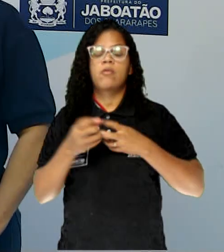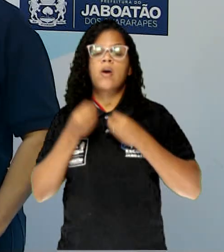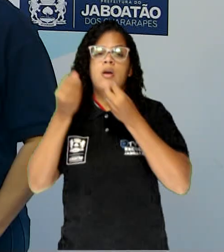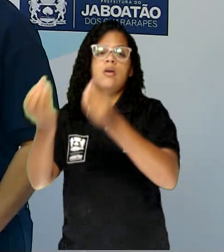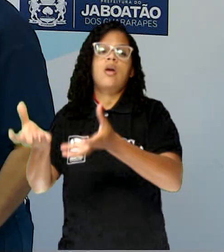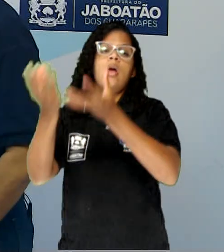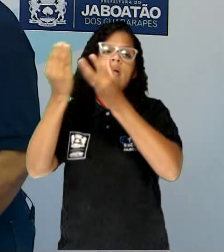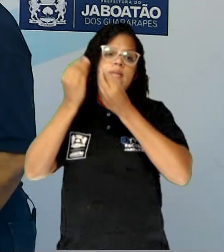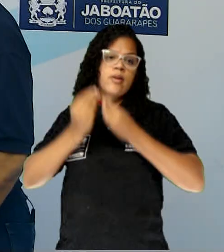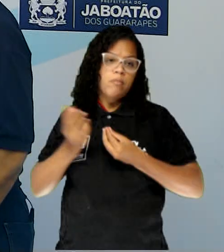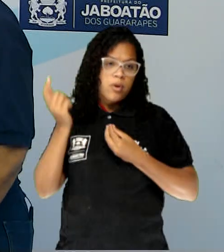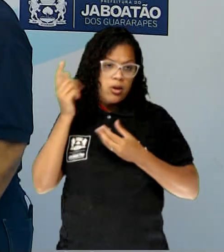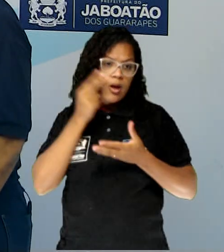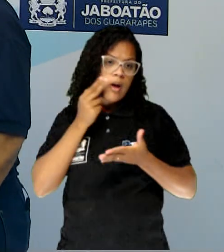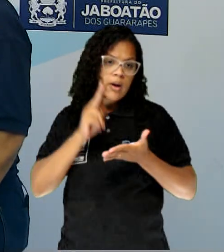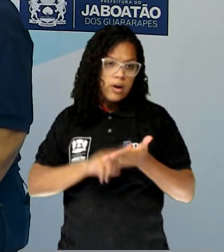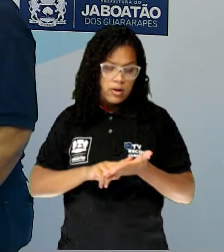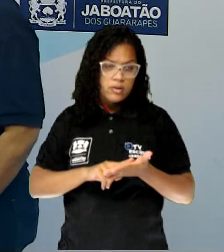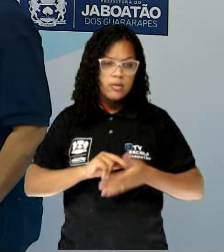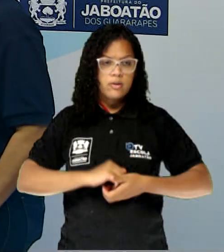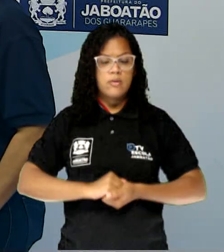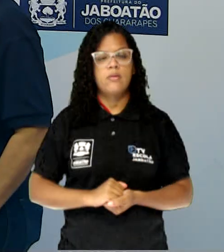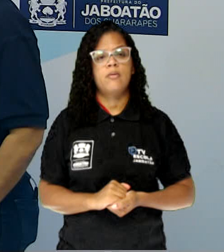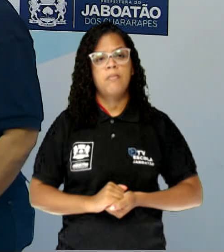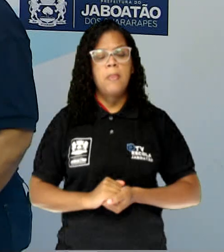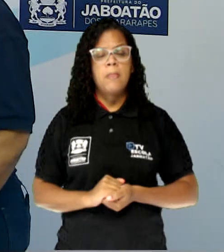caso, a quem recebe.